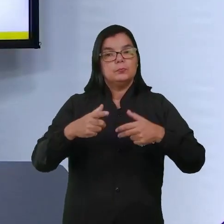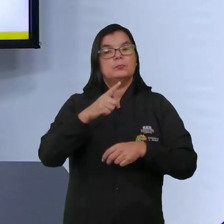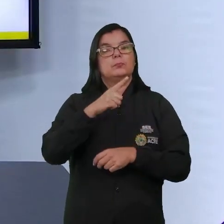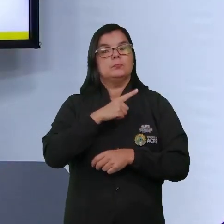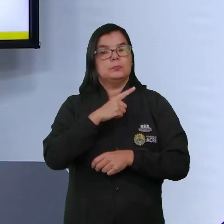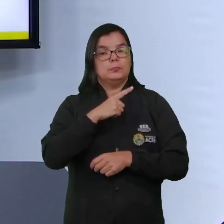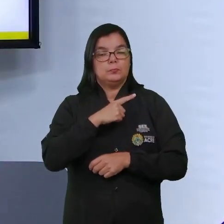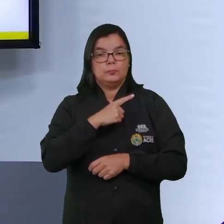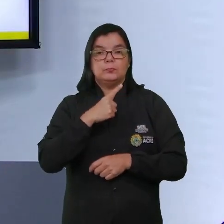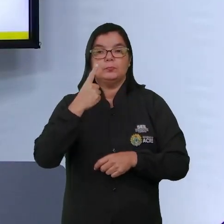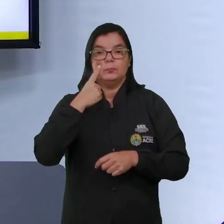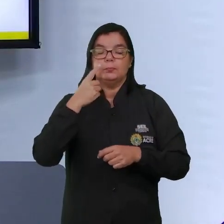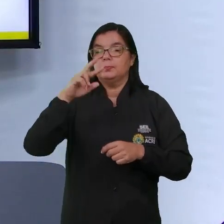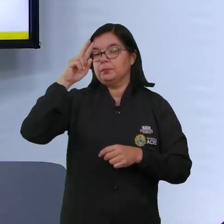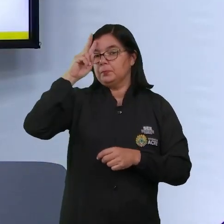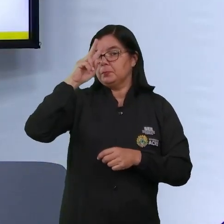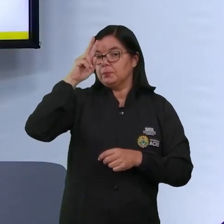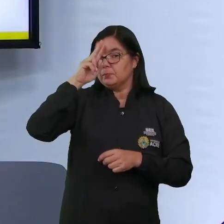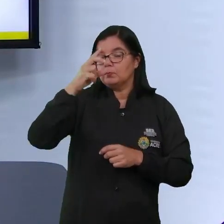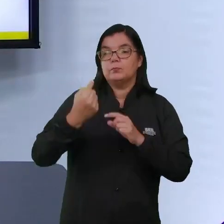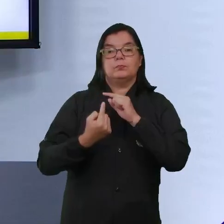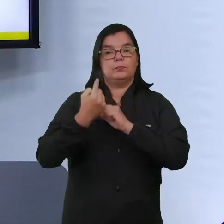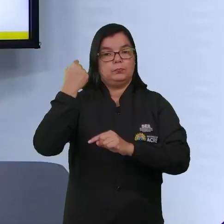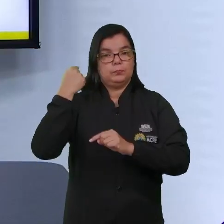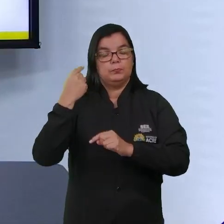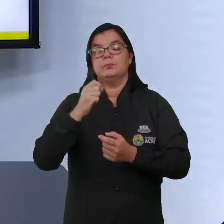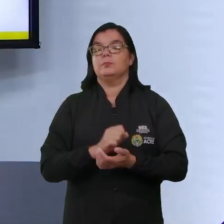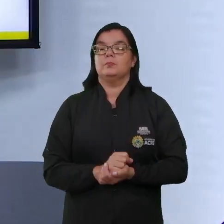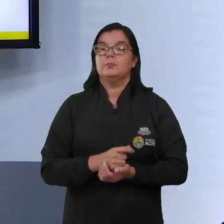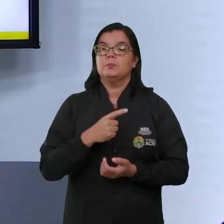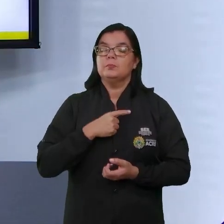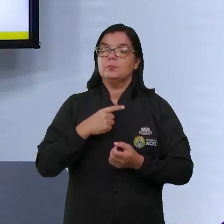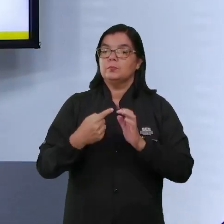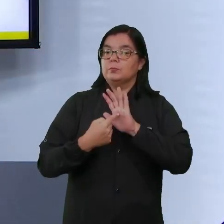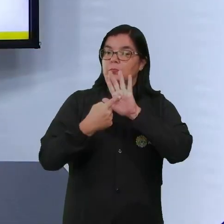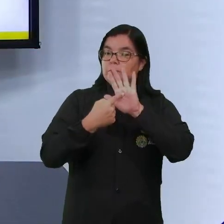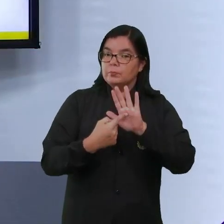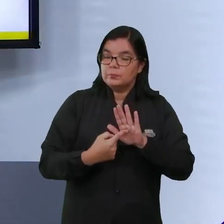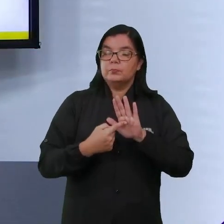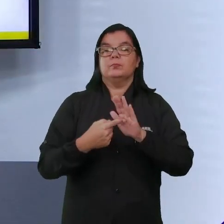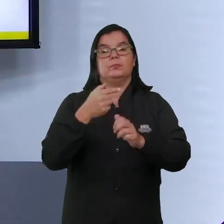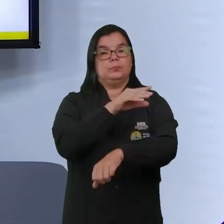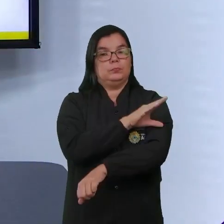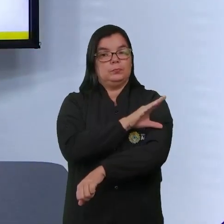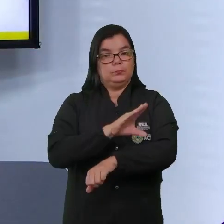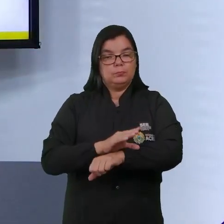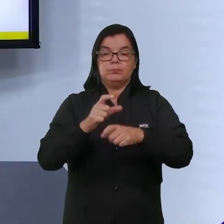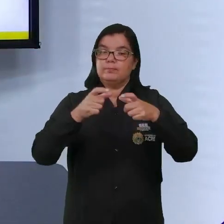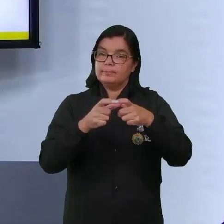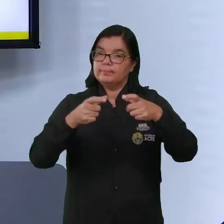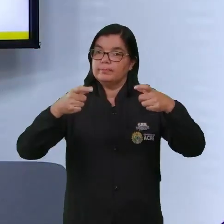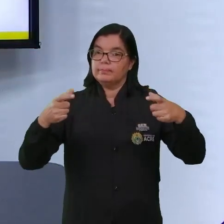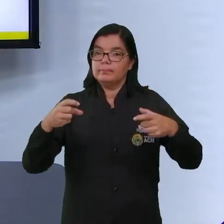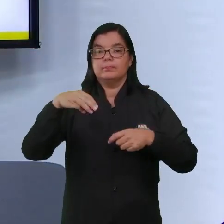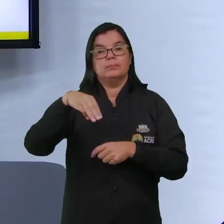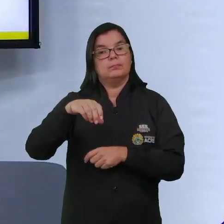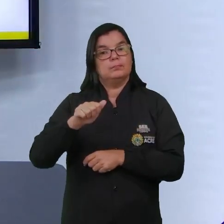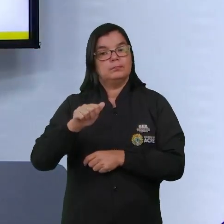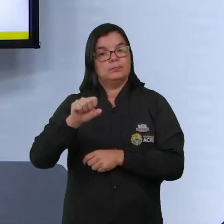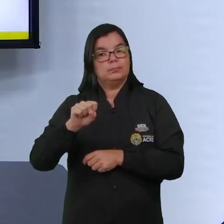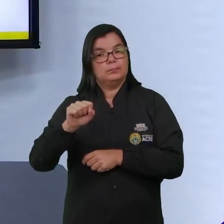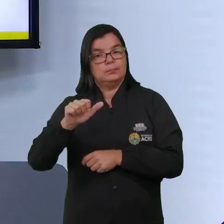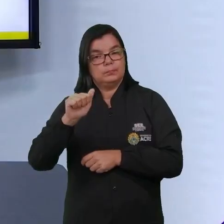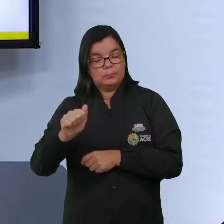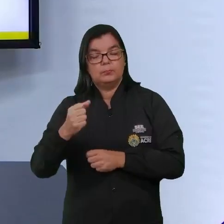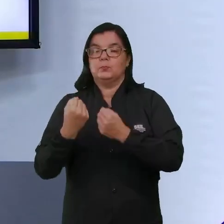possui raízes históricas. Quando eu menciono cultura de massa, quando eu